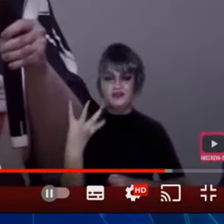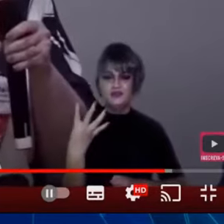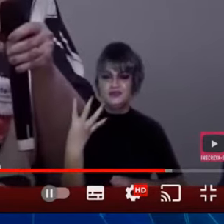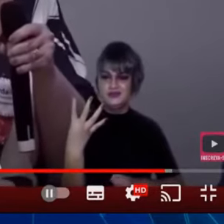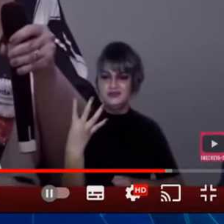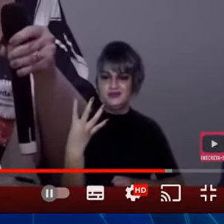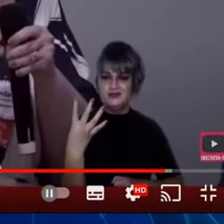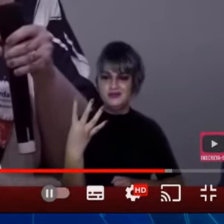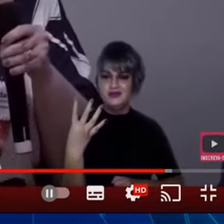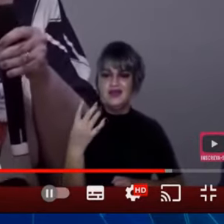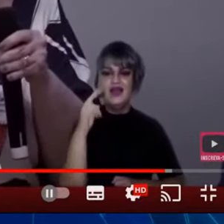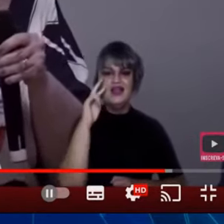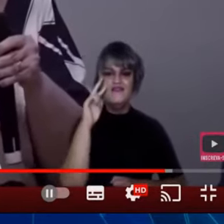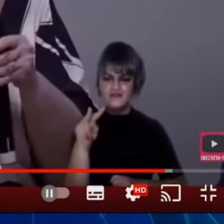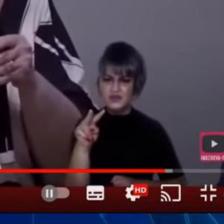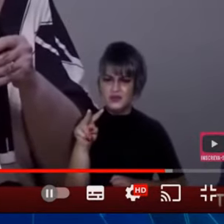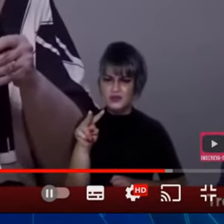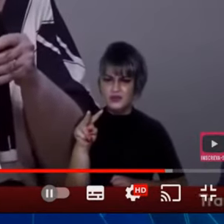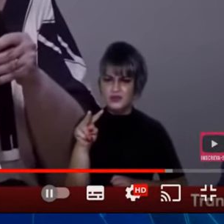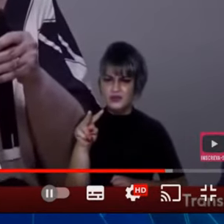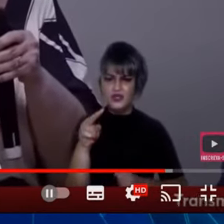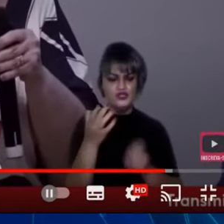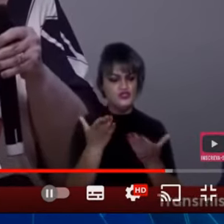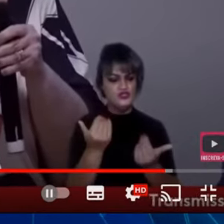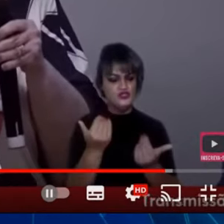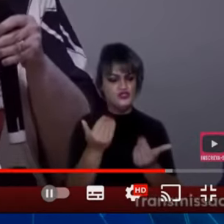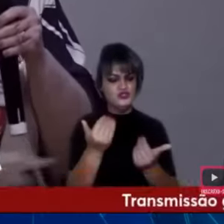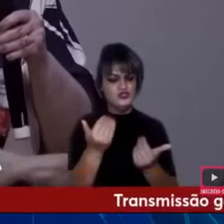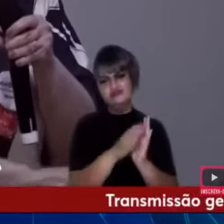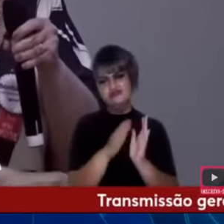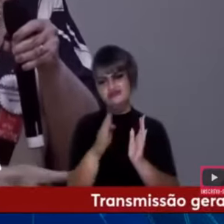uma juventude inteira de silêncio,